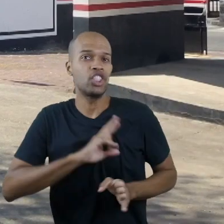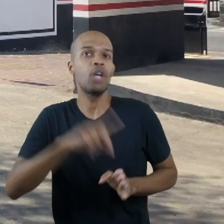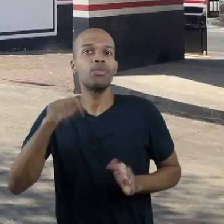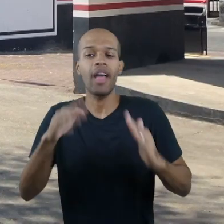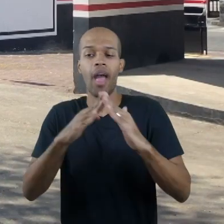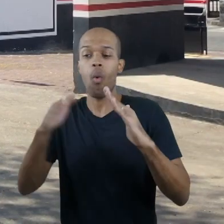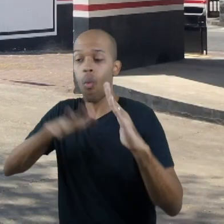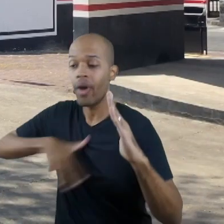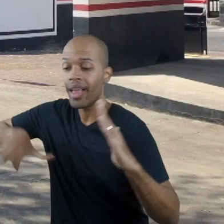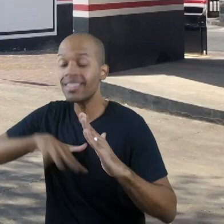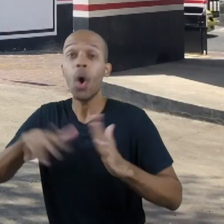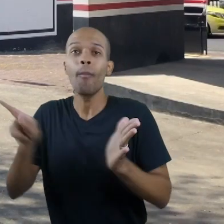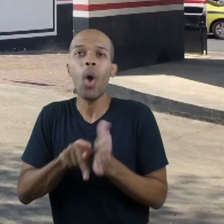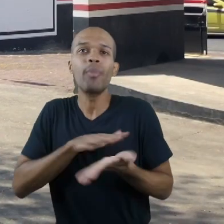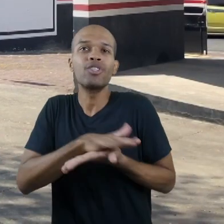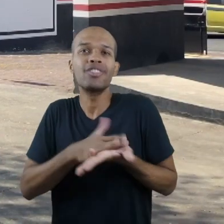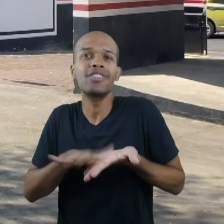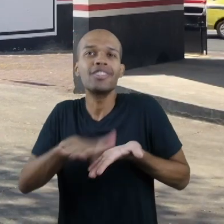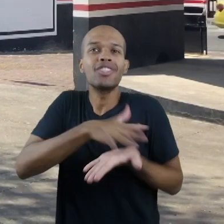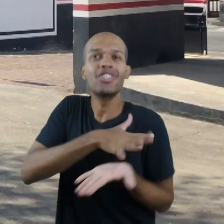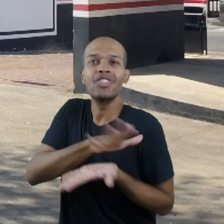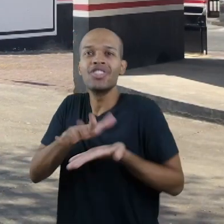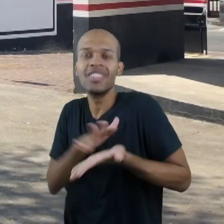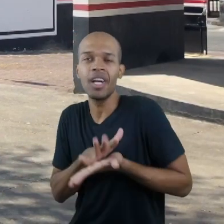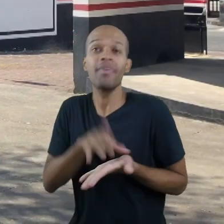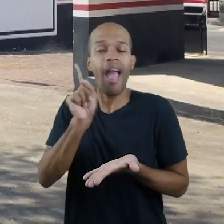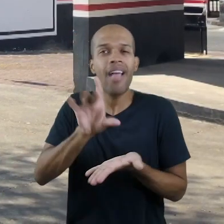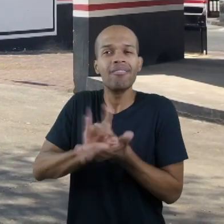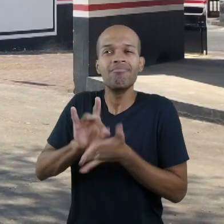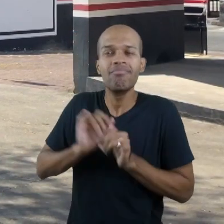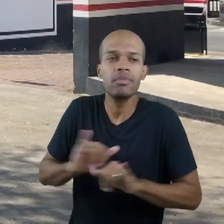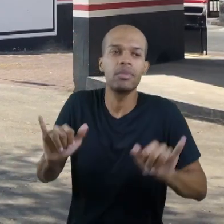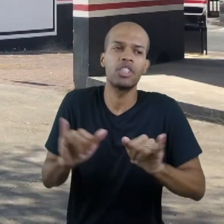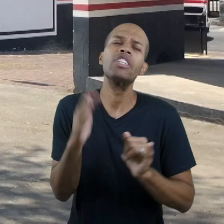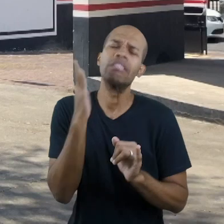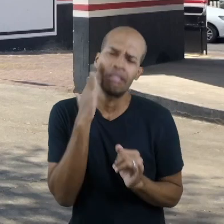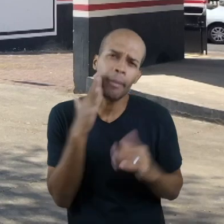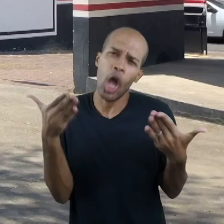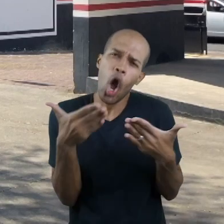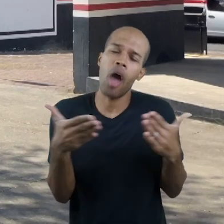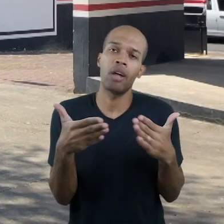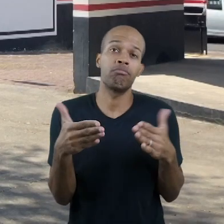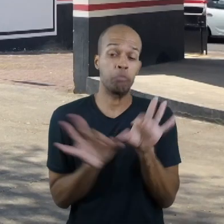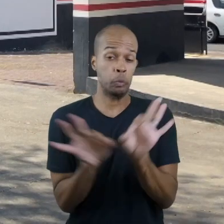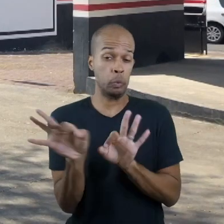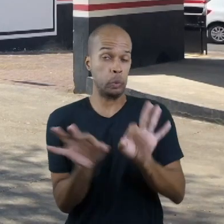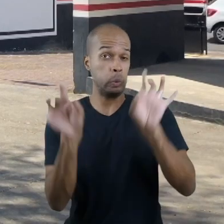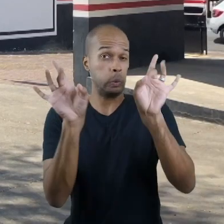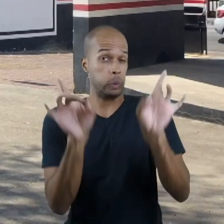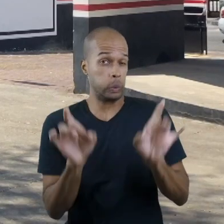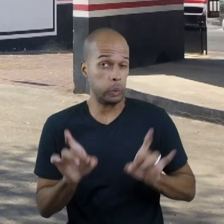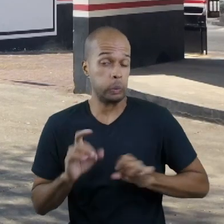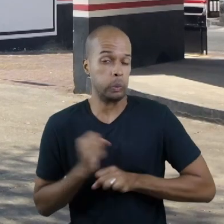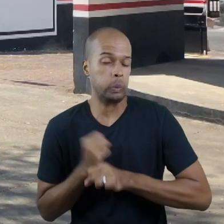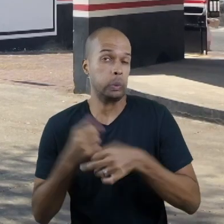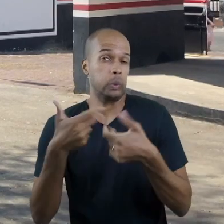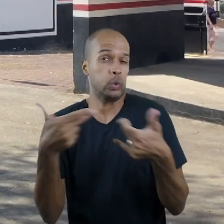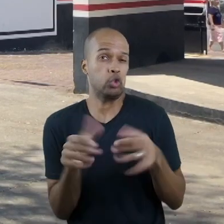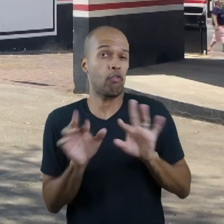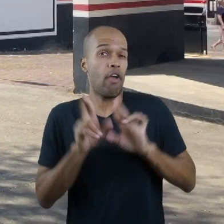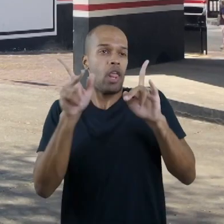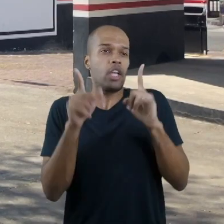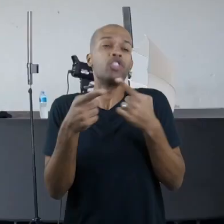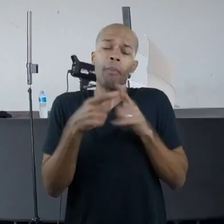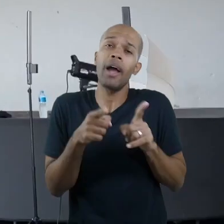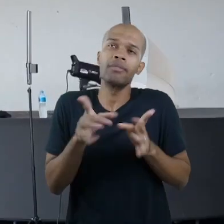quintal de samba. E é isso que mantém a originalidade do Cacique de Ramos. Ainda que o espaço esteja mais modernizado, com mais infraestrutura, mas